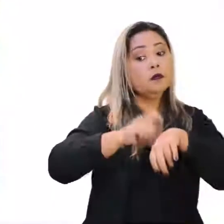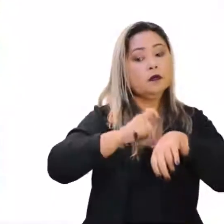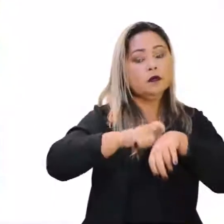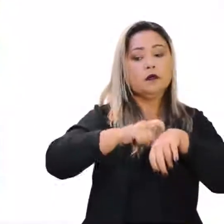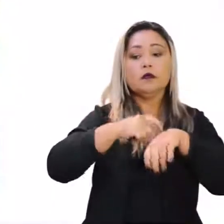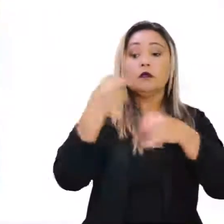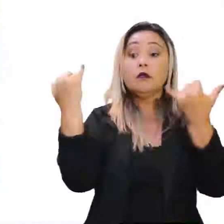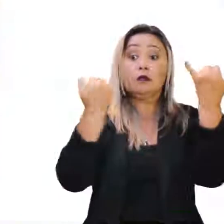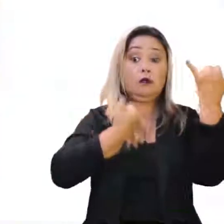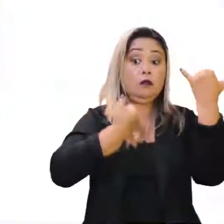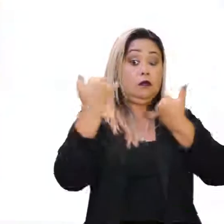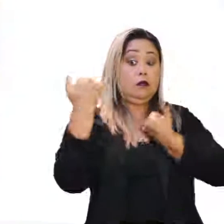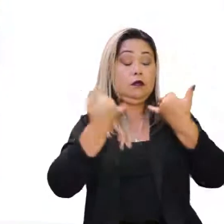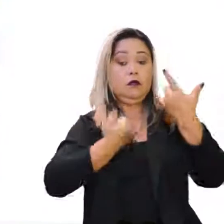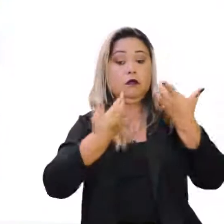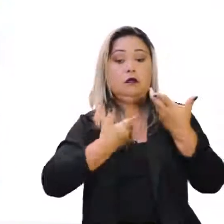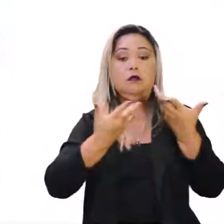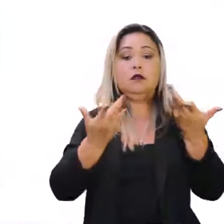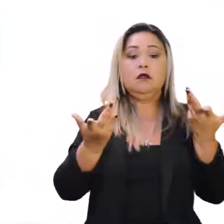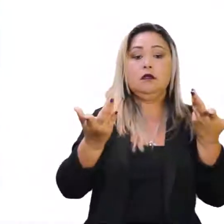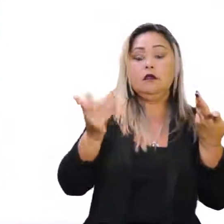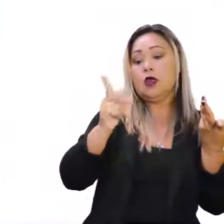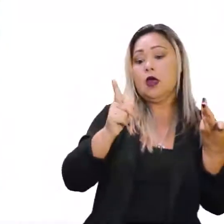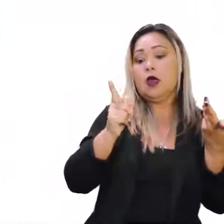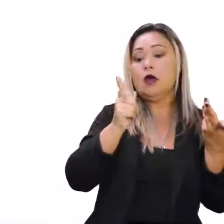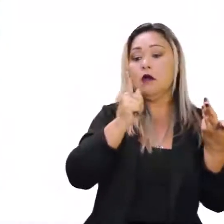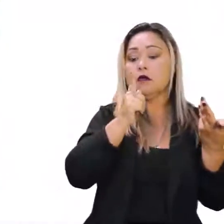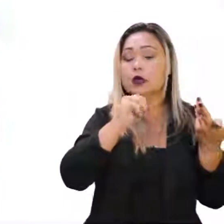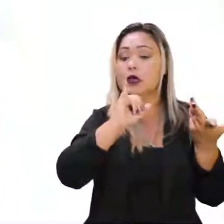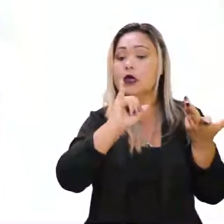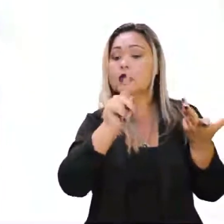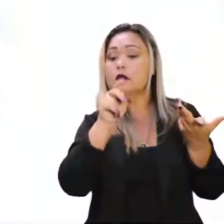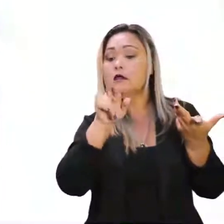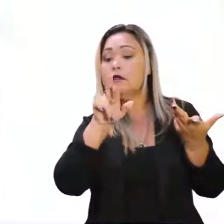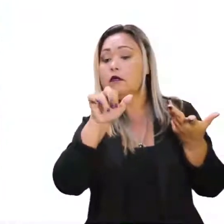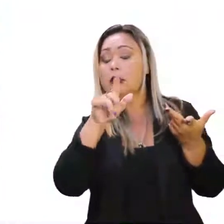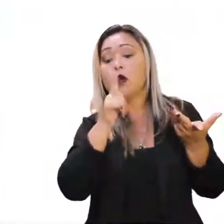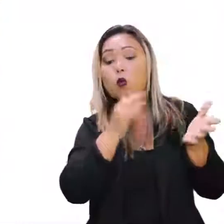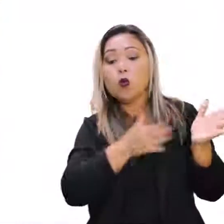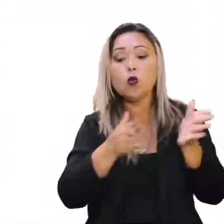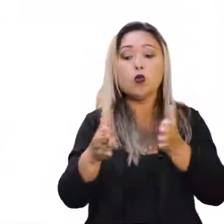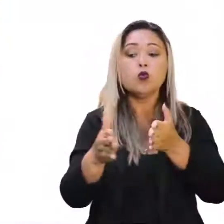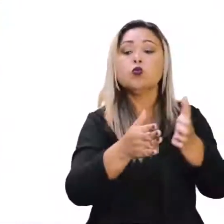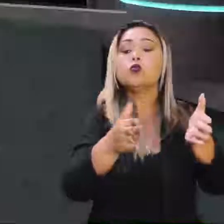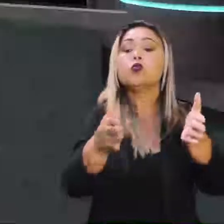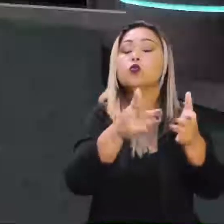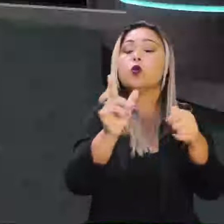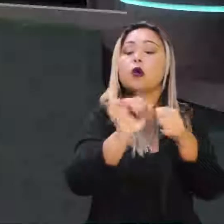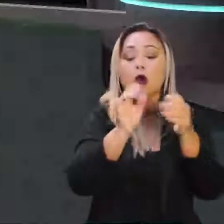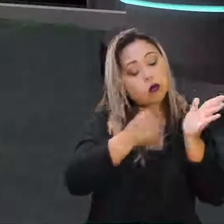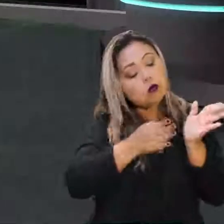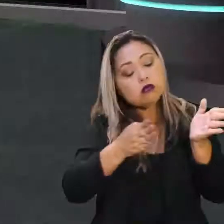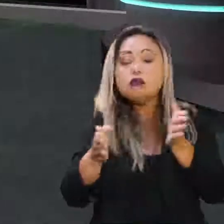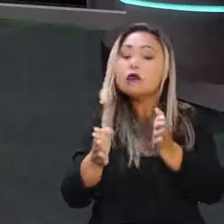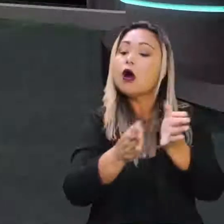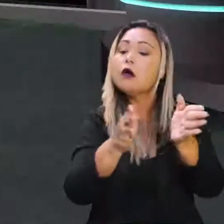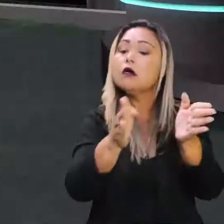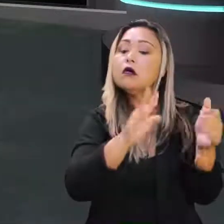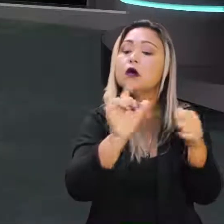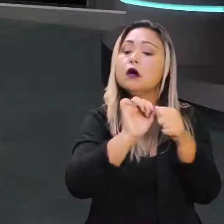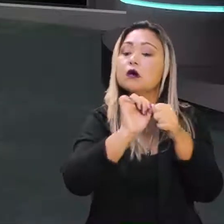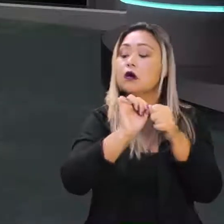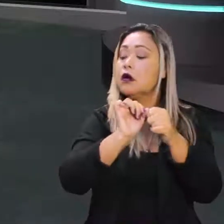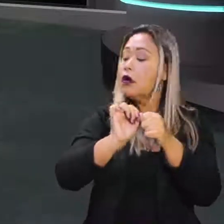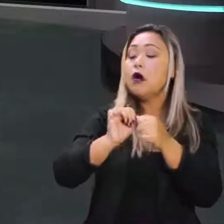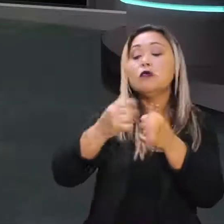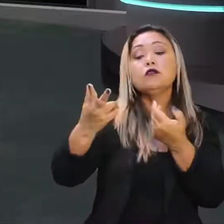uma mensagem, o Ipiranga é um rio, né, e por onde as